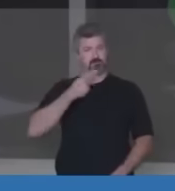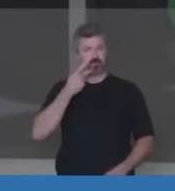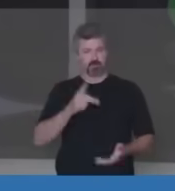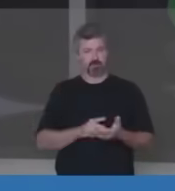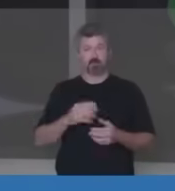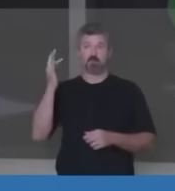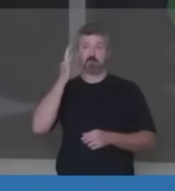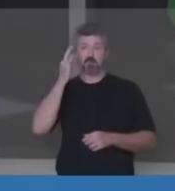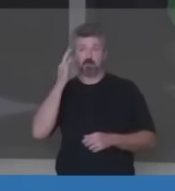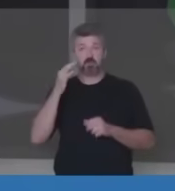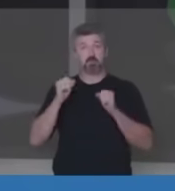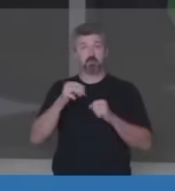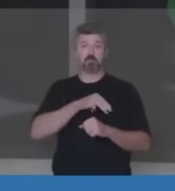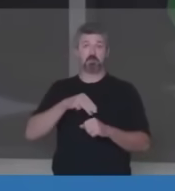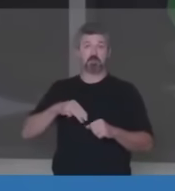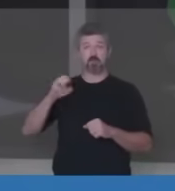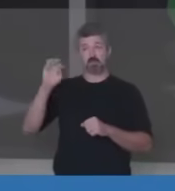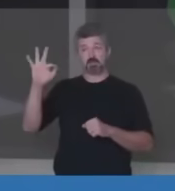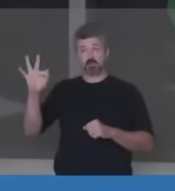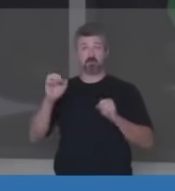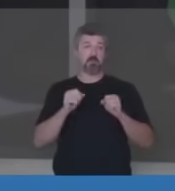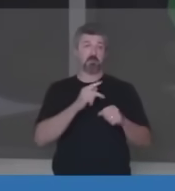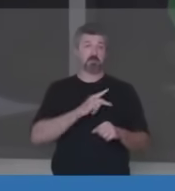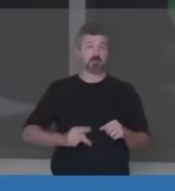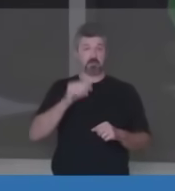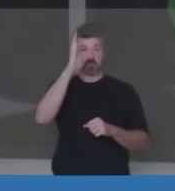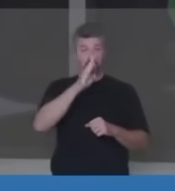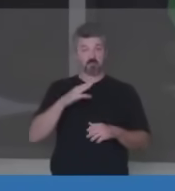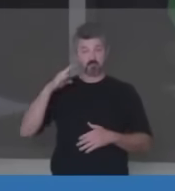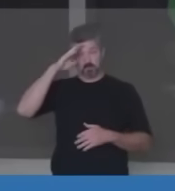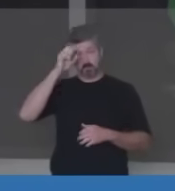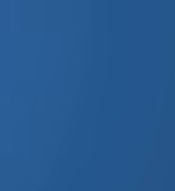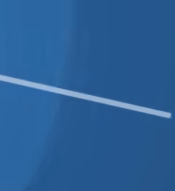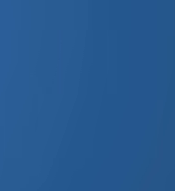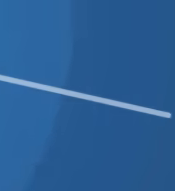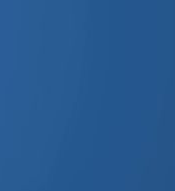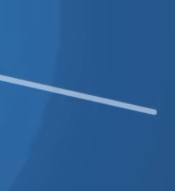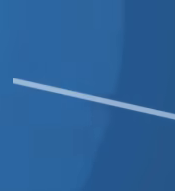pode ser um dia ministro do STF ou presidente da República, e Bolsonaro pode ser preso.